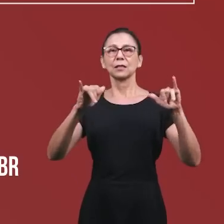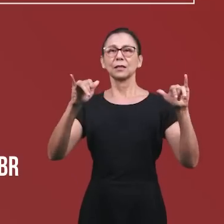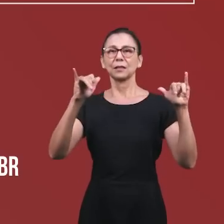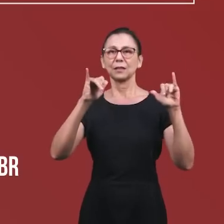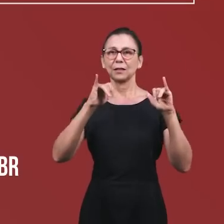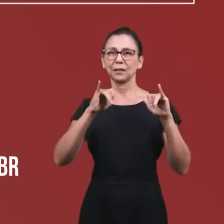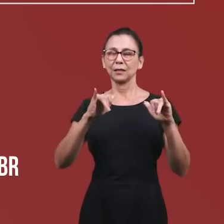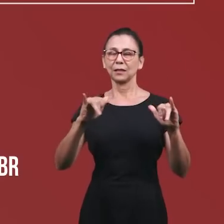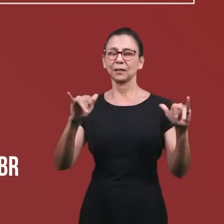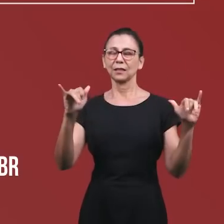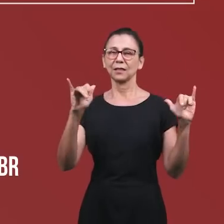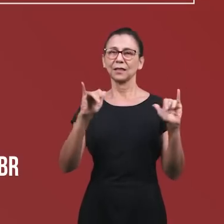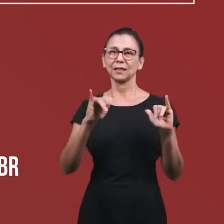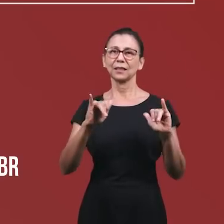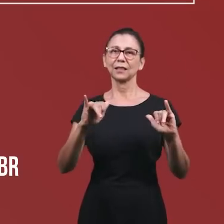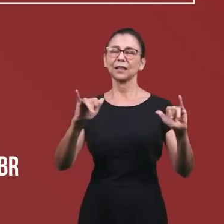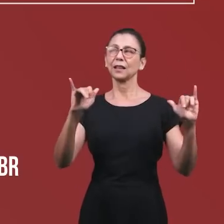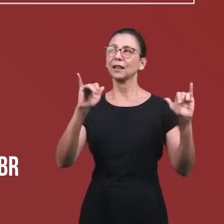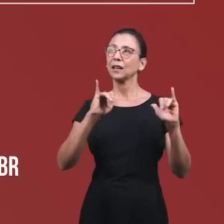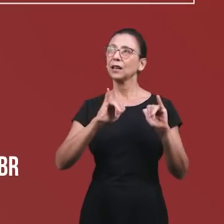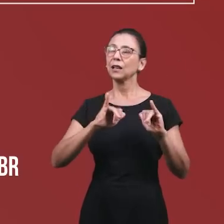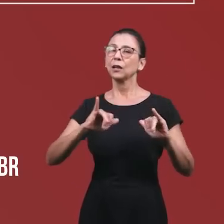cantará e